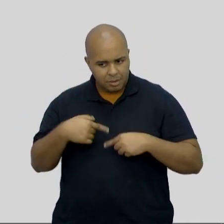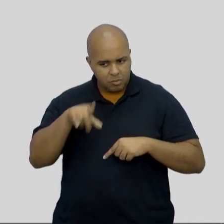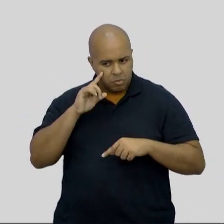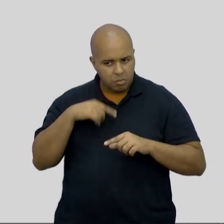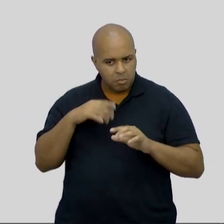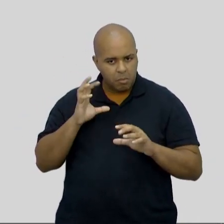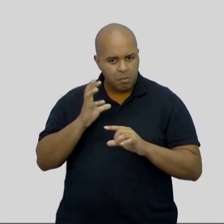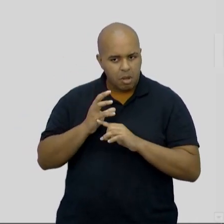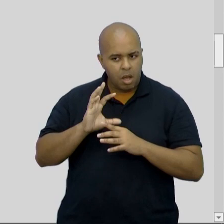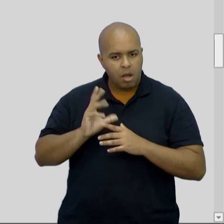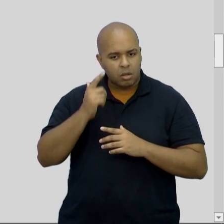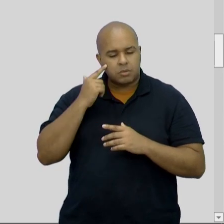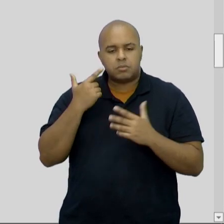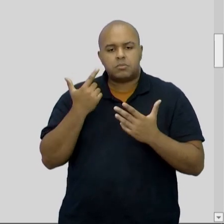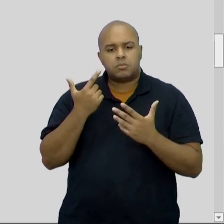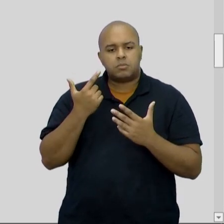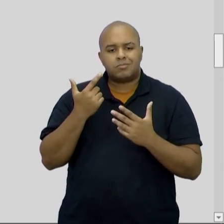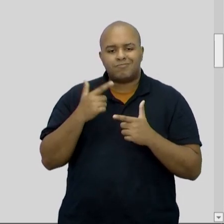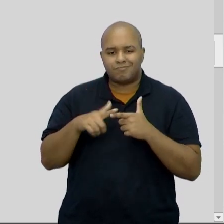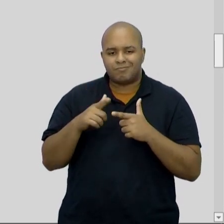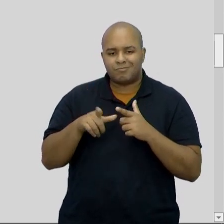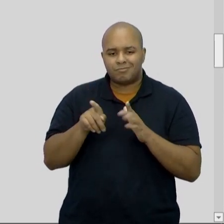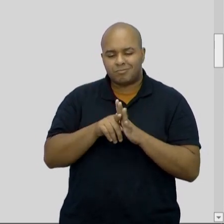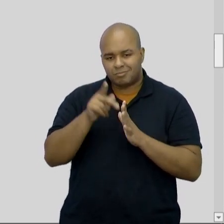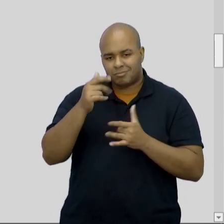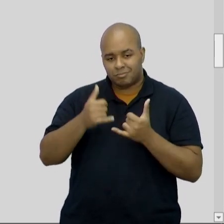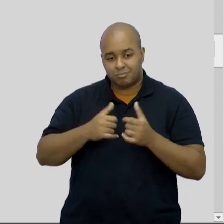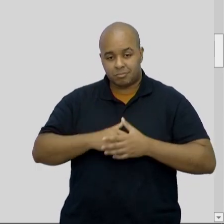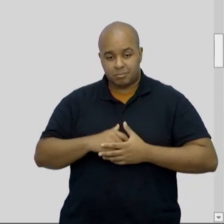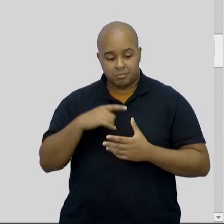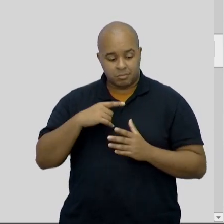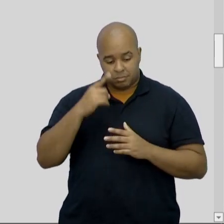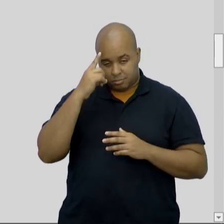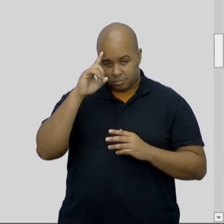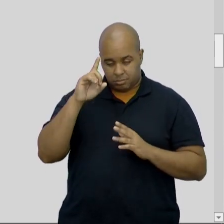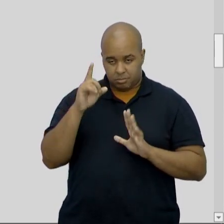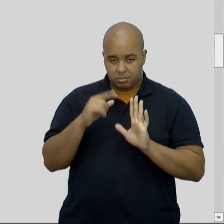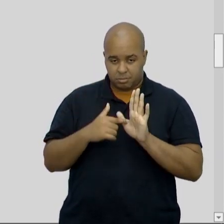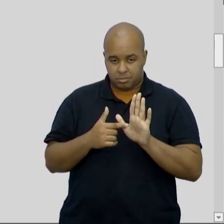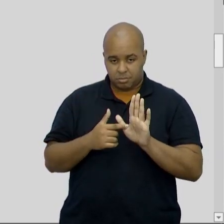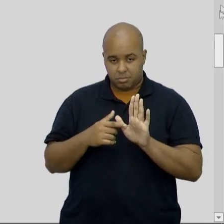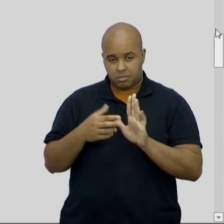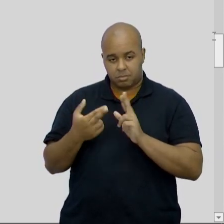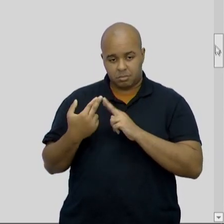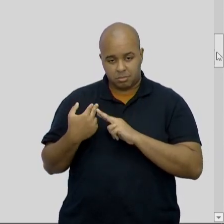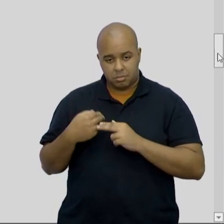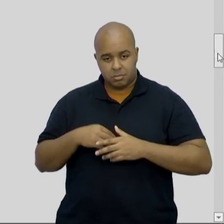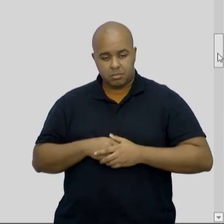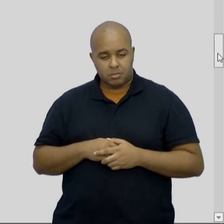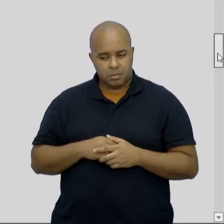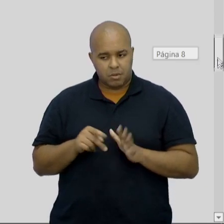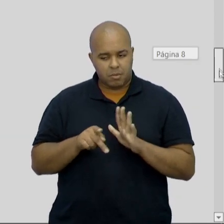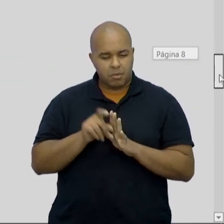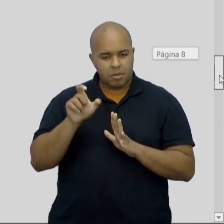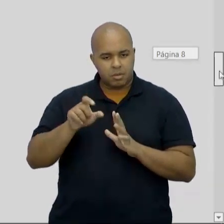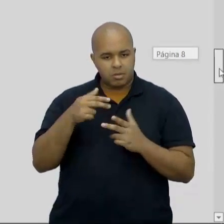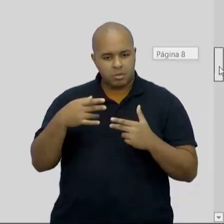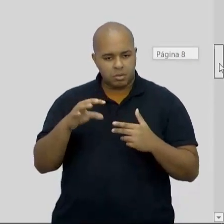vão causar alguns problemas aos jogadores. Tem a data que eles foram responsáveis por